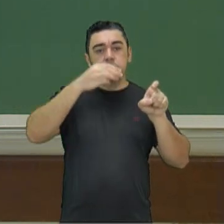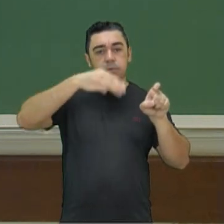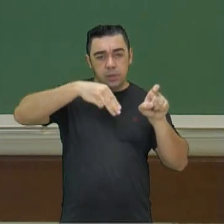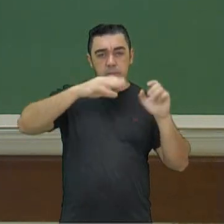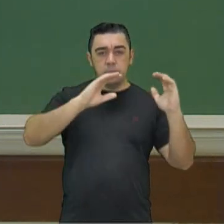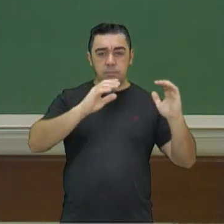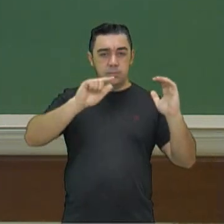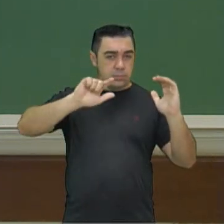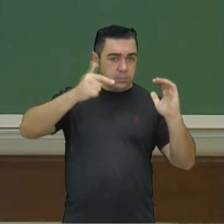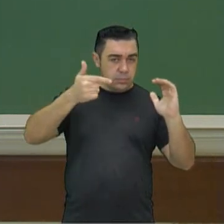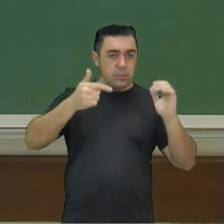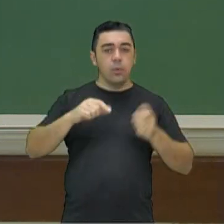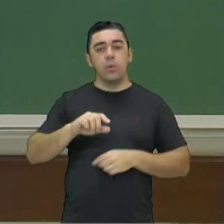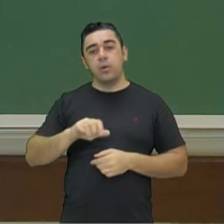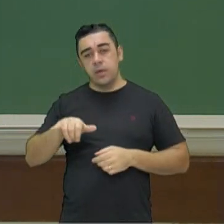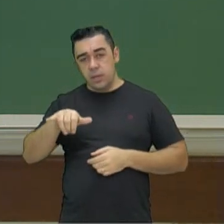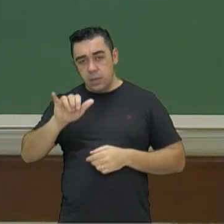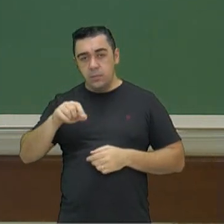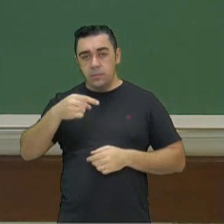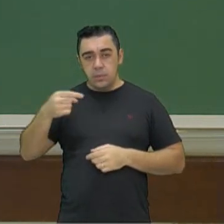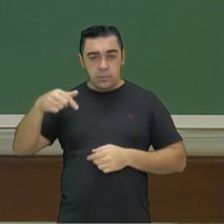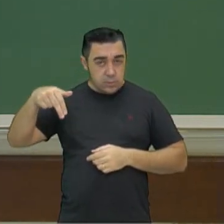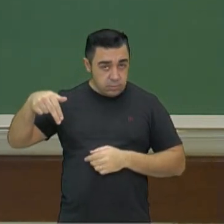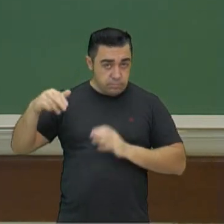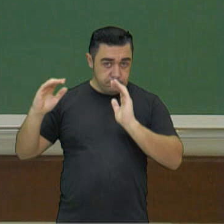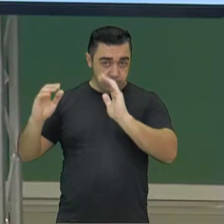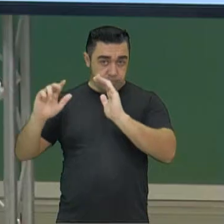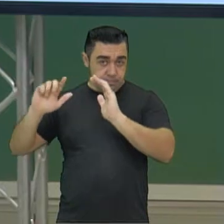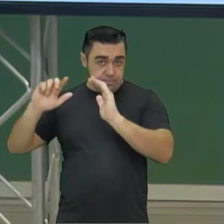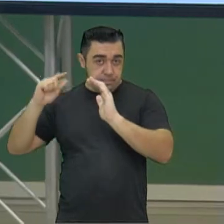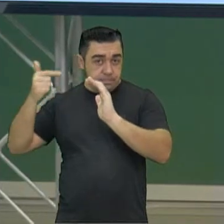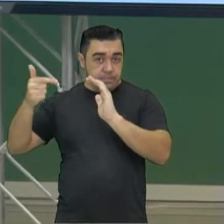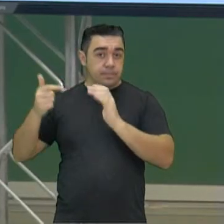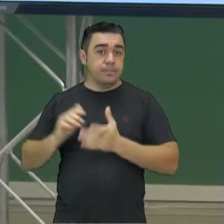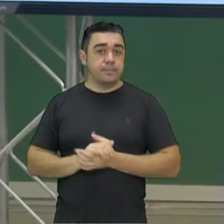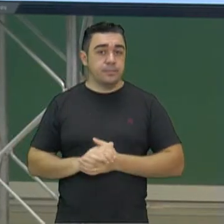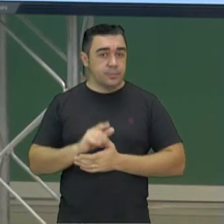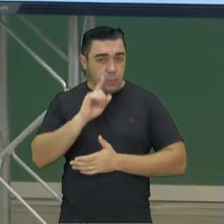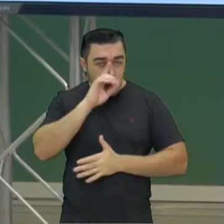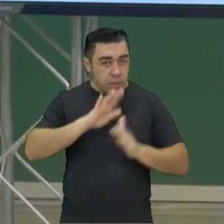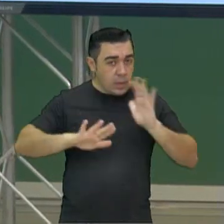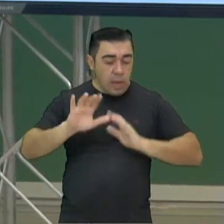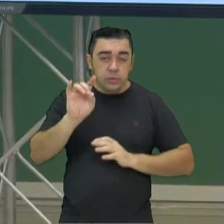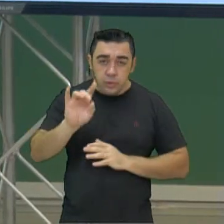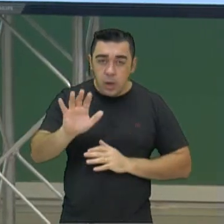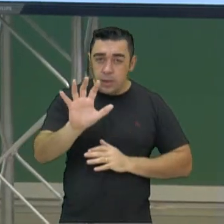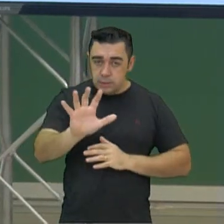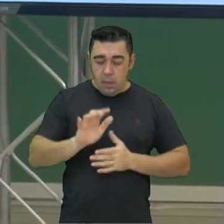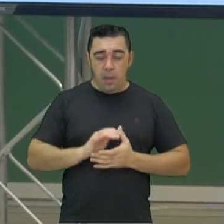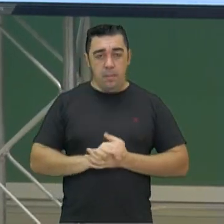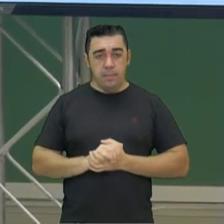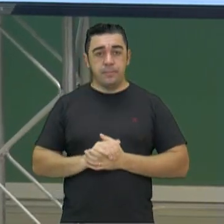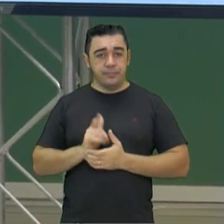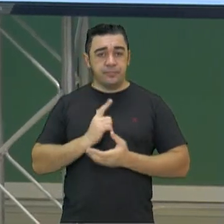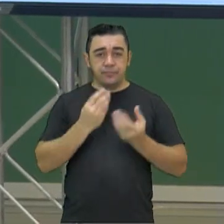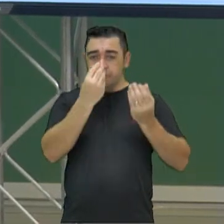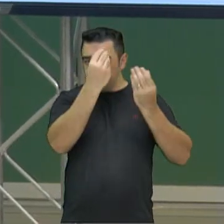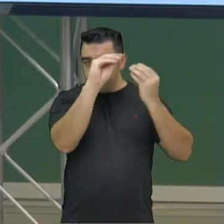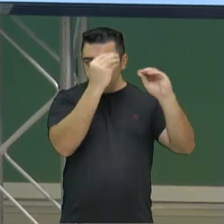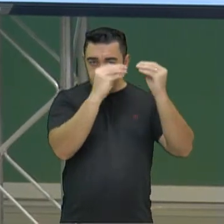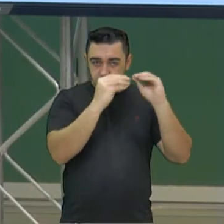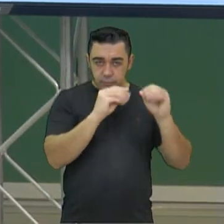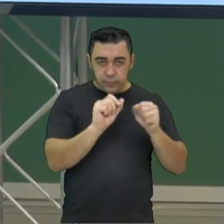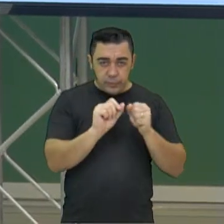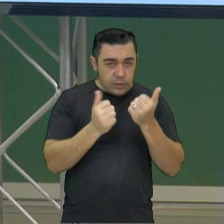y menos o y do centro, tá? Então, é esse cuidado que a gente tem que ter na hora de colocar os dados na